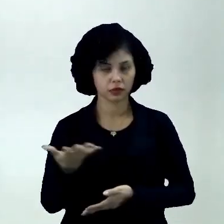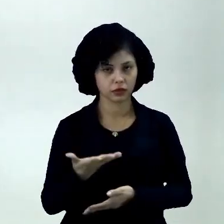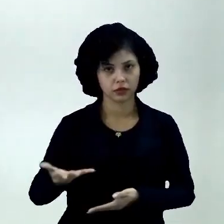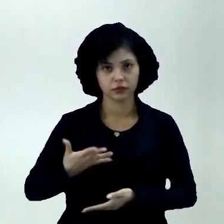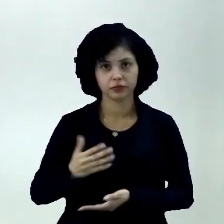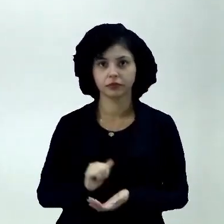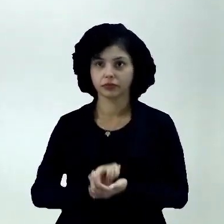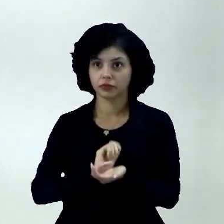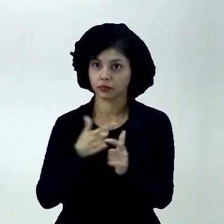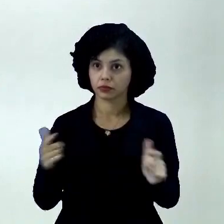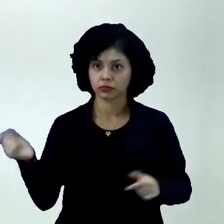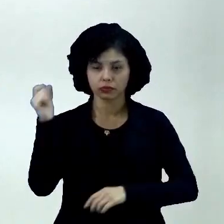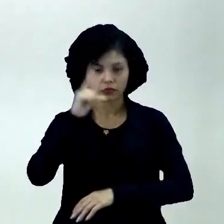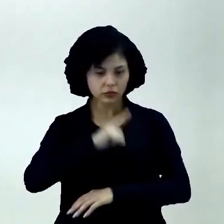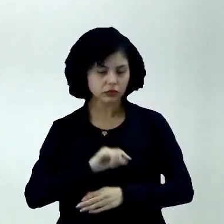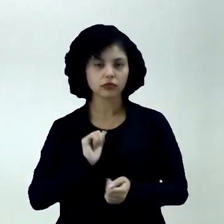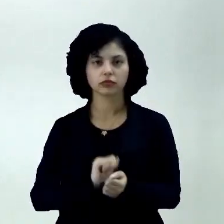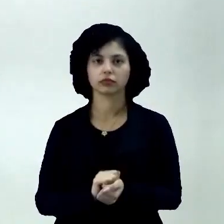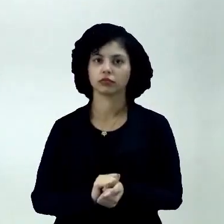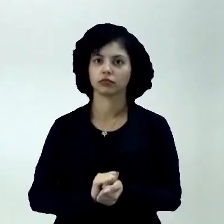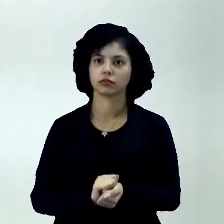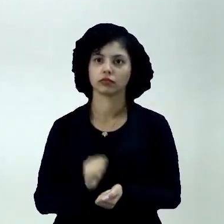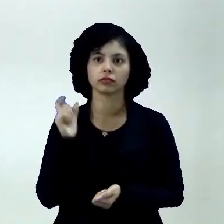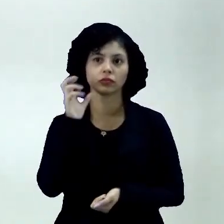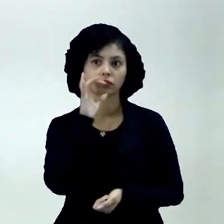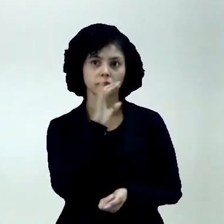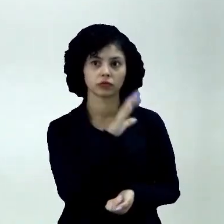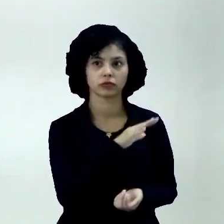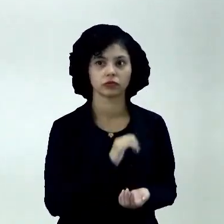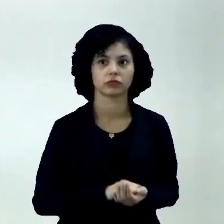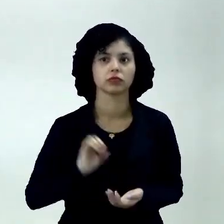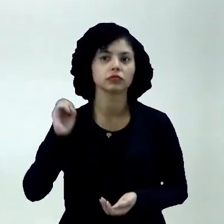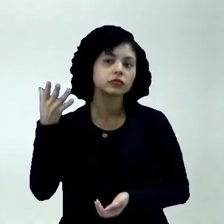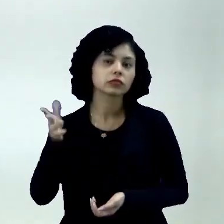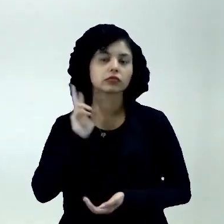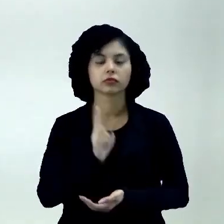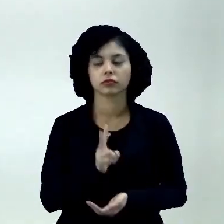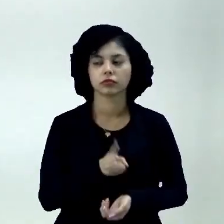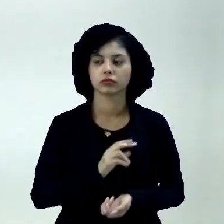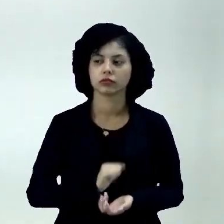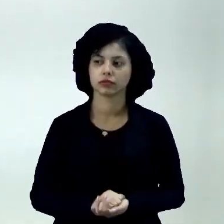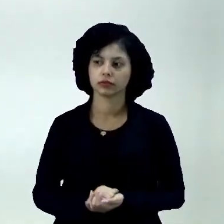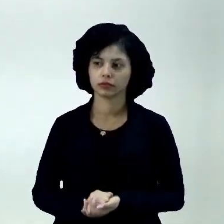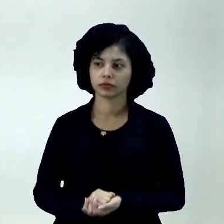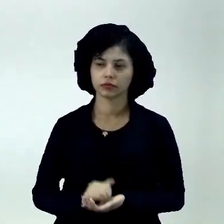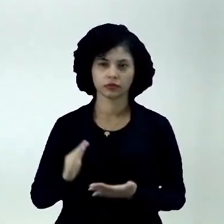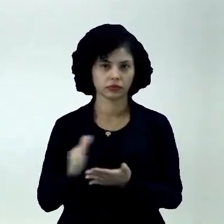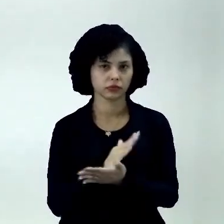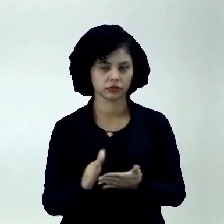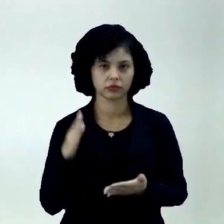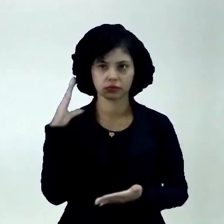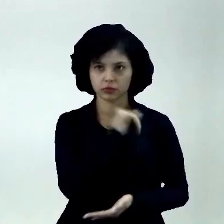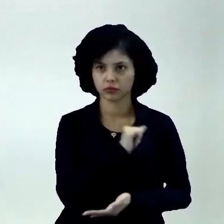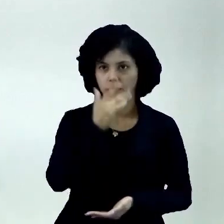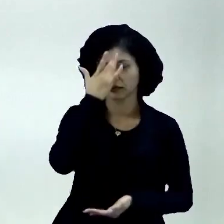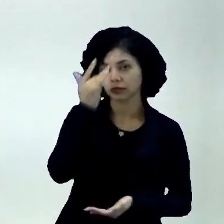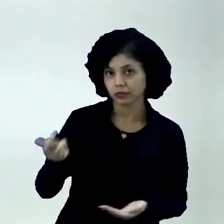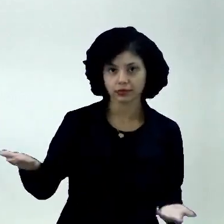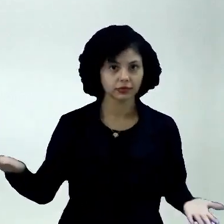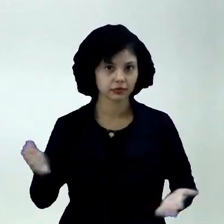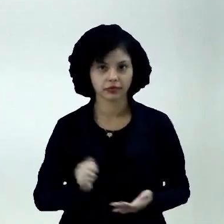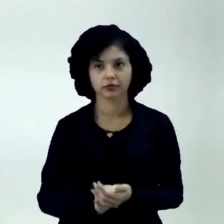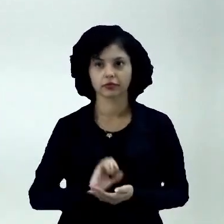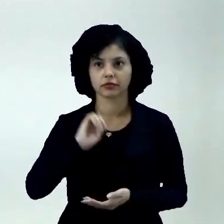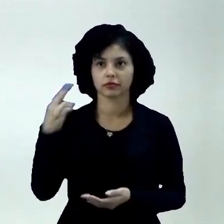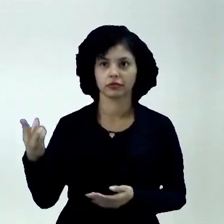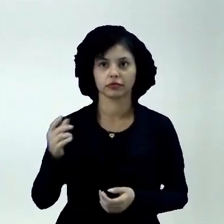a proporção que é o Sol, o seu tamanho, o seu calor que acontece a todo momento. Então não é algo que vai acontecer, por exemplo, amanhã